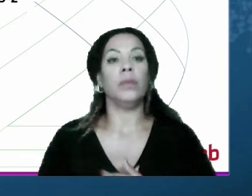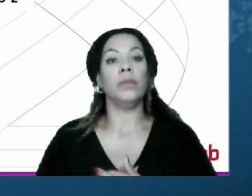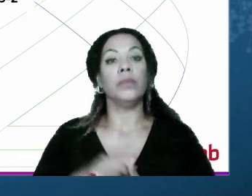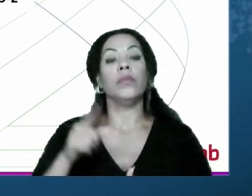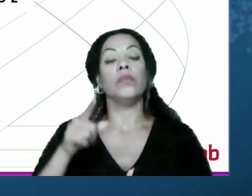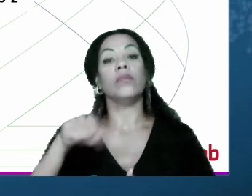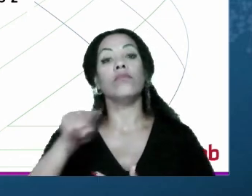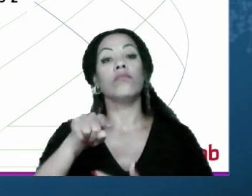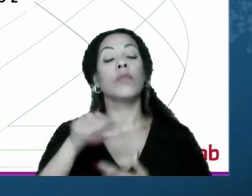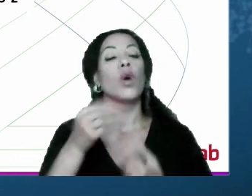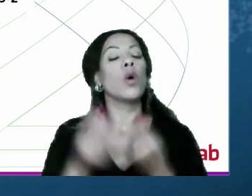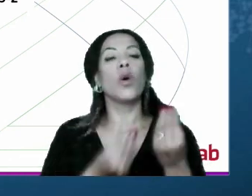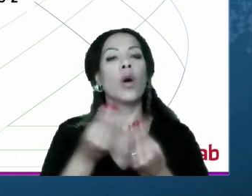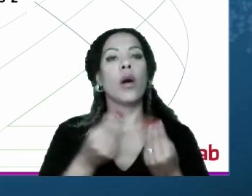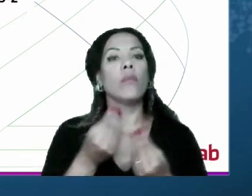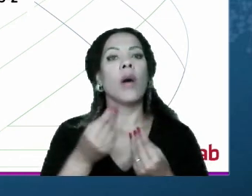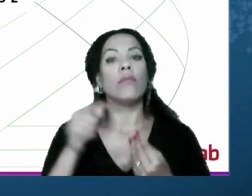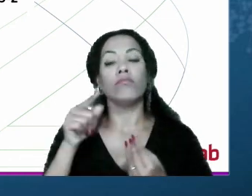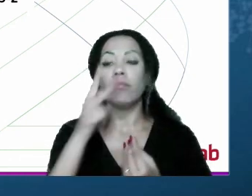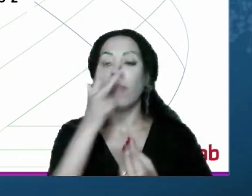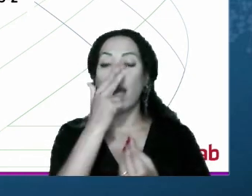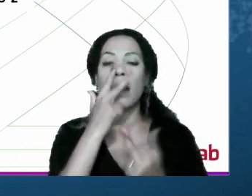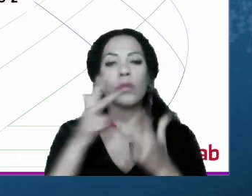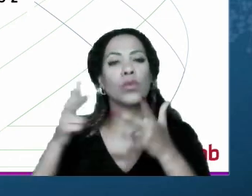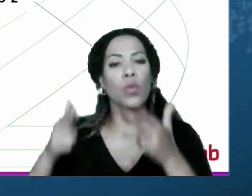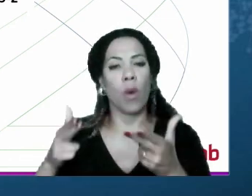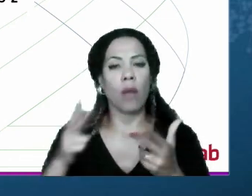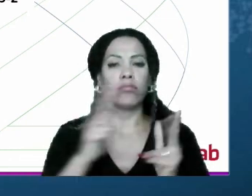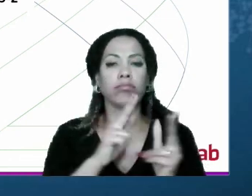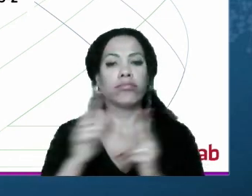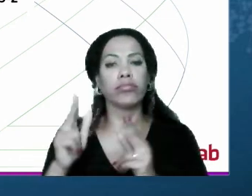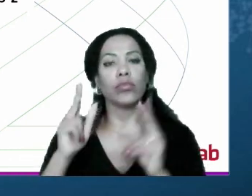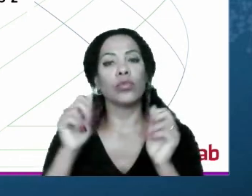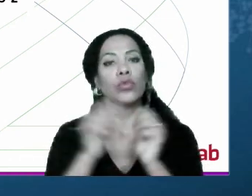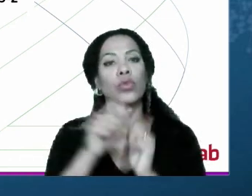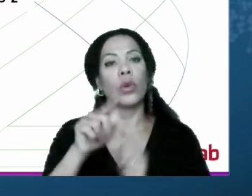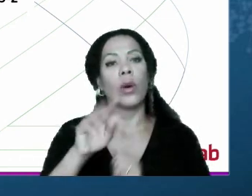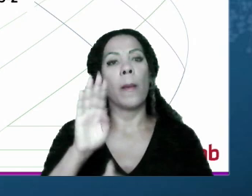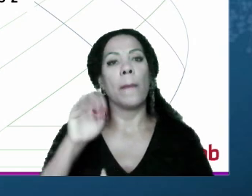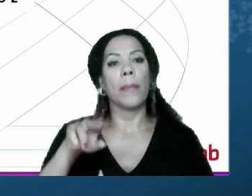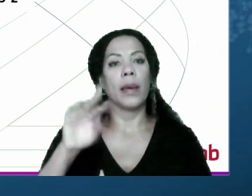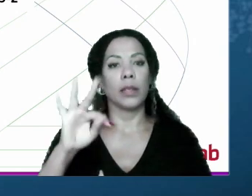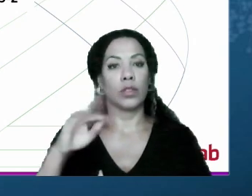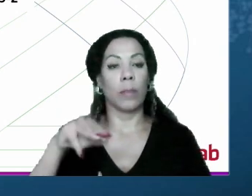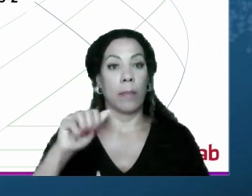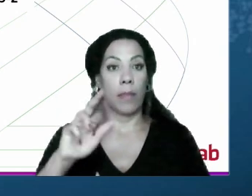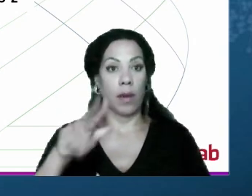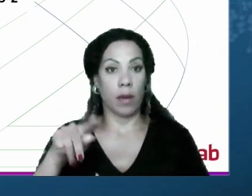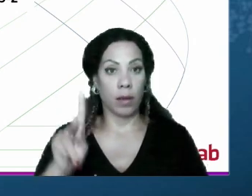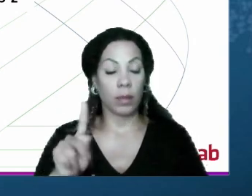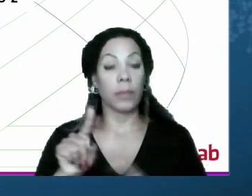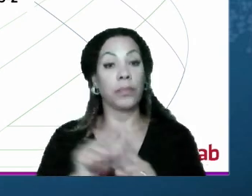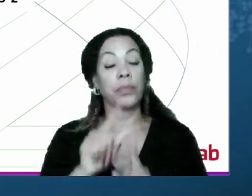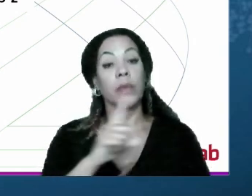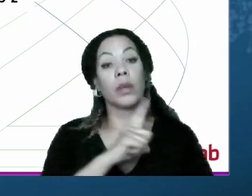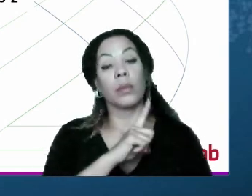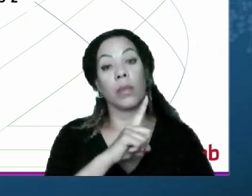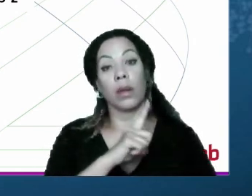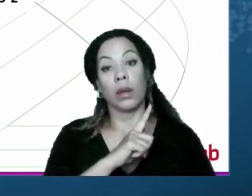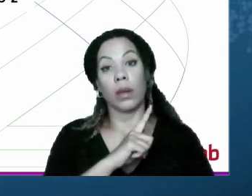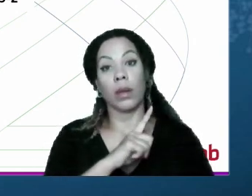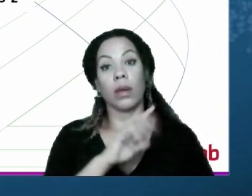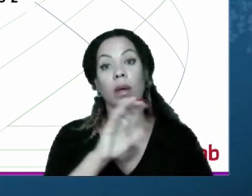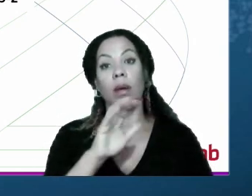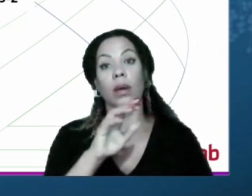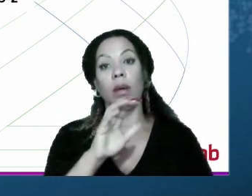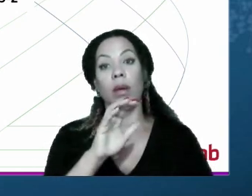se comportam praticamente da mesma forma com o benchmark. E também você tem o